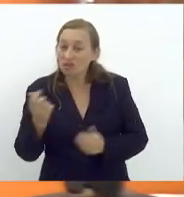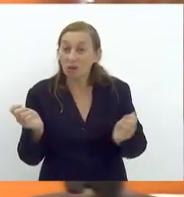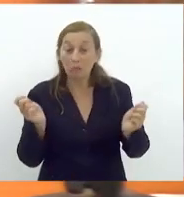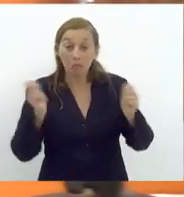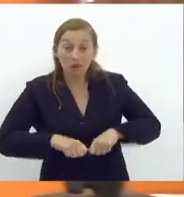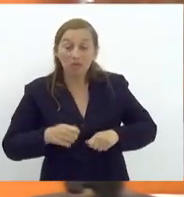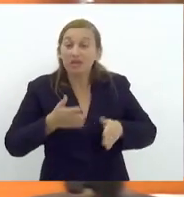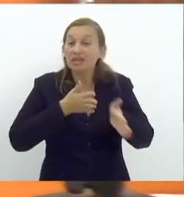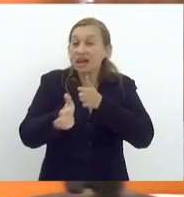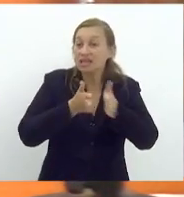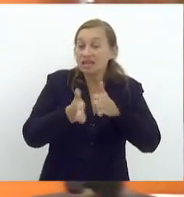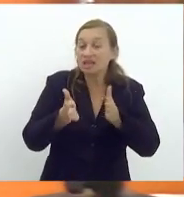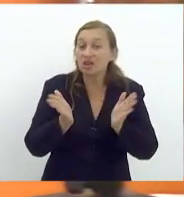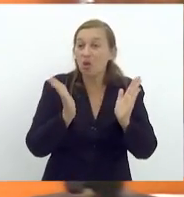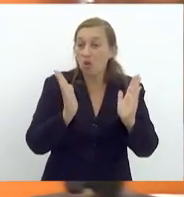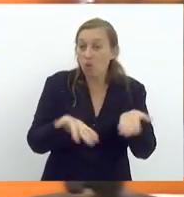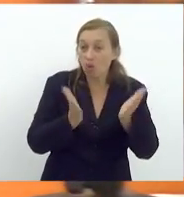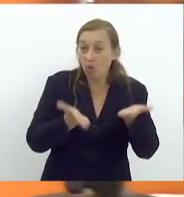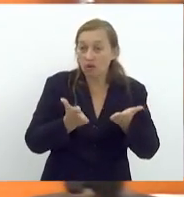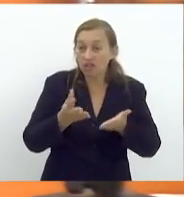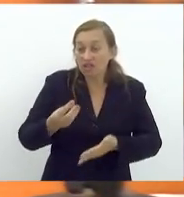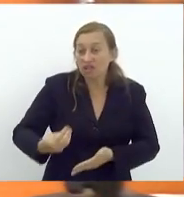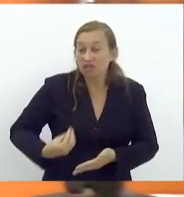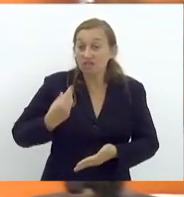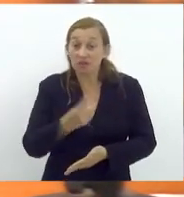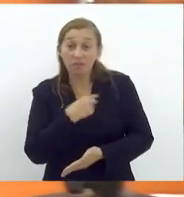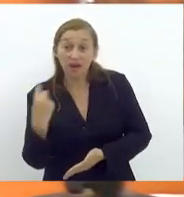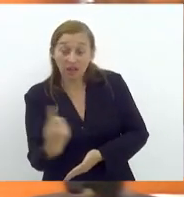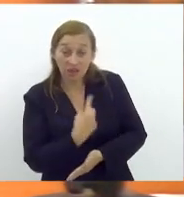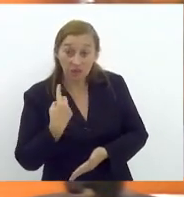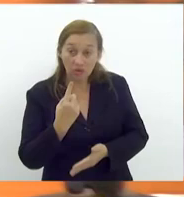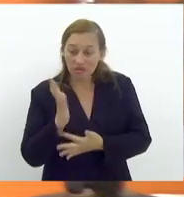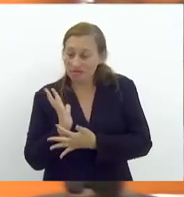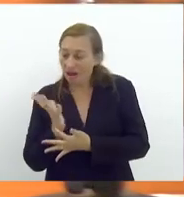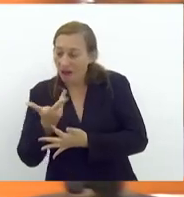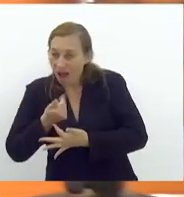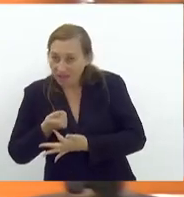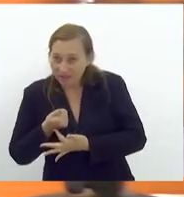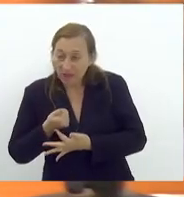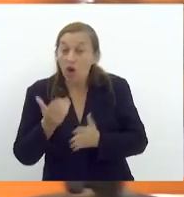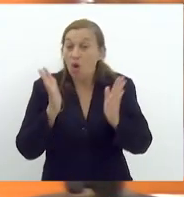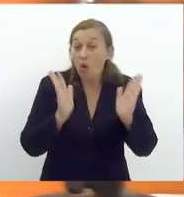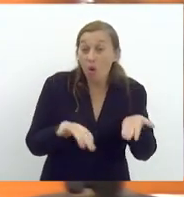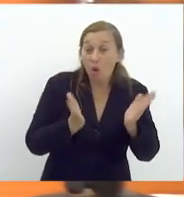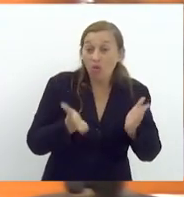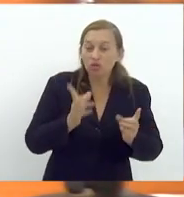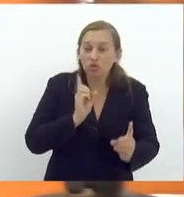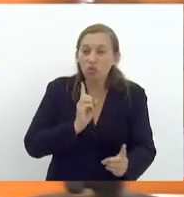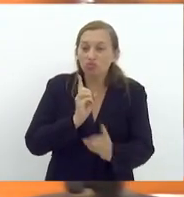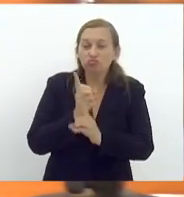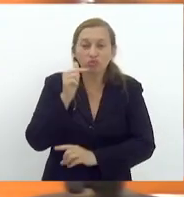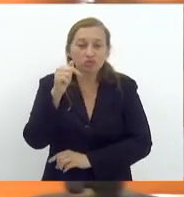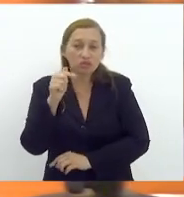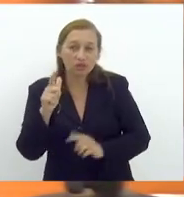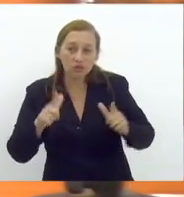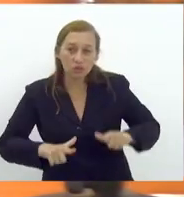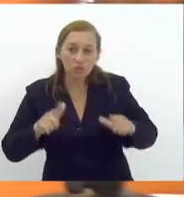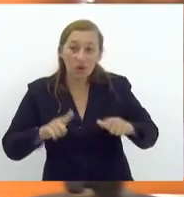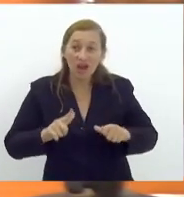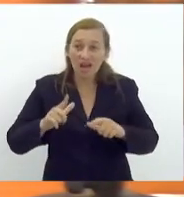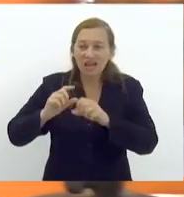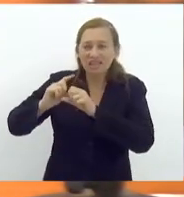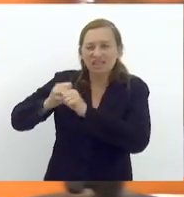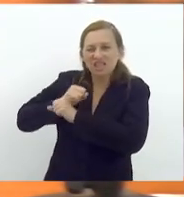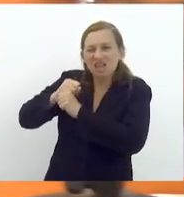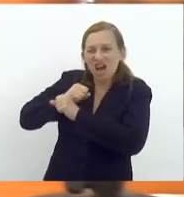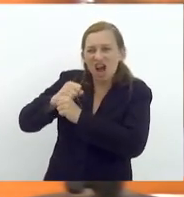acesso ao que é hoje uma tática de Sobrevivência para nós através da arte hoje nos encontramos aqui depois de